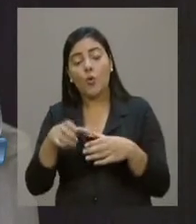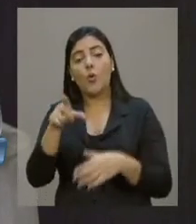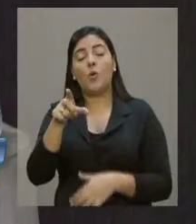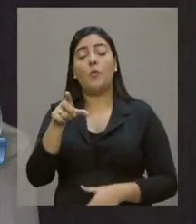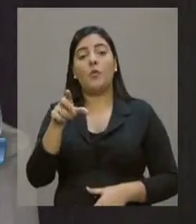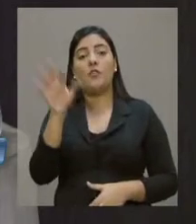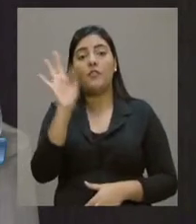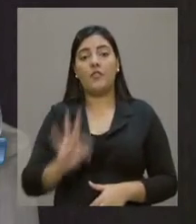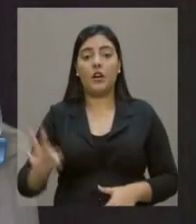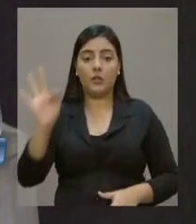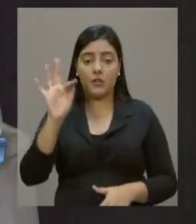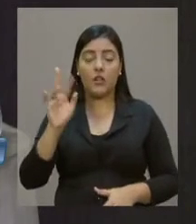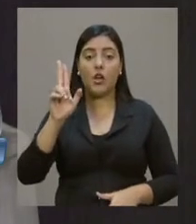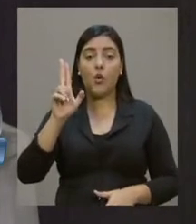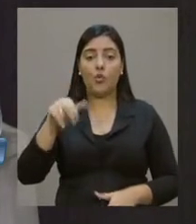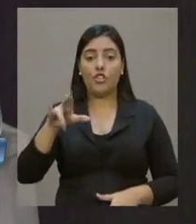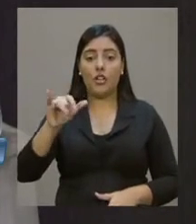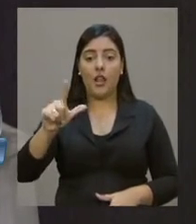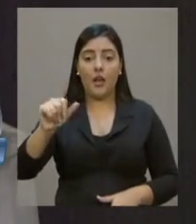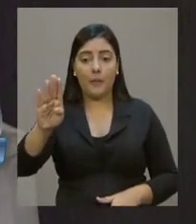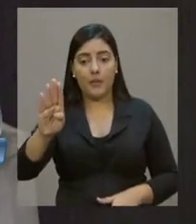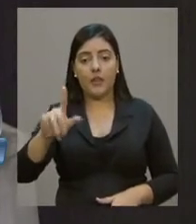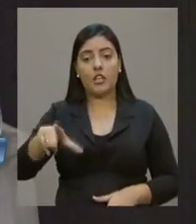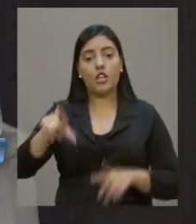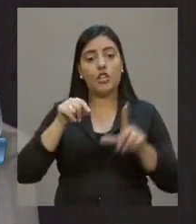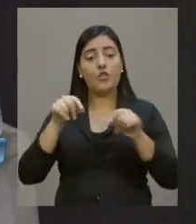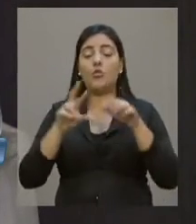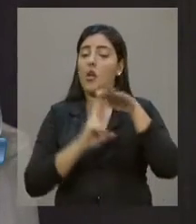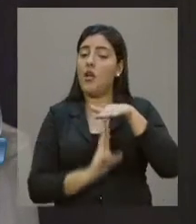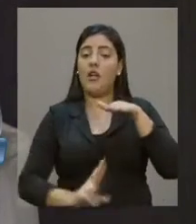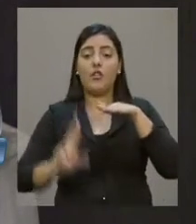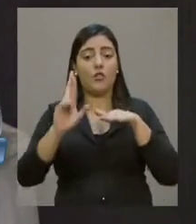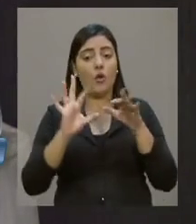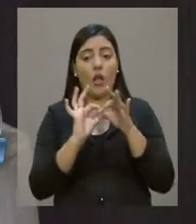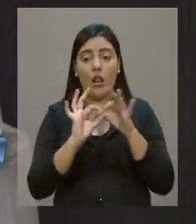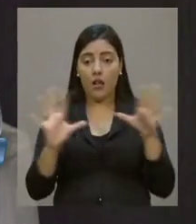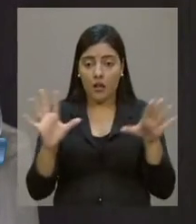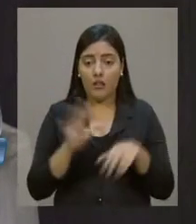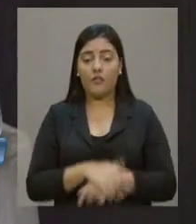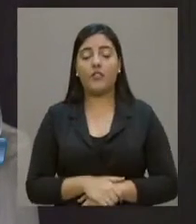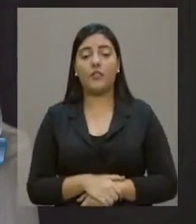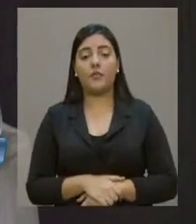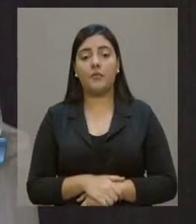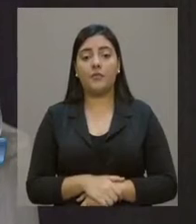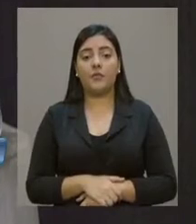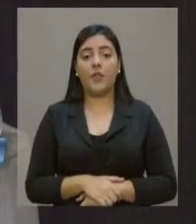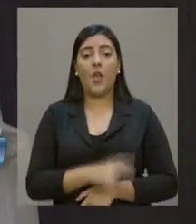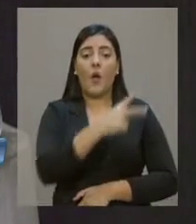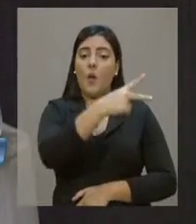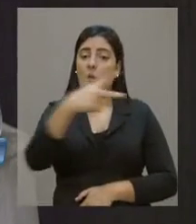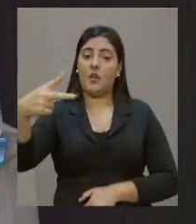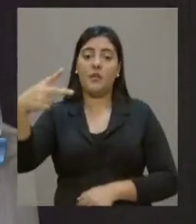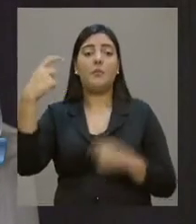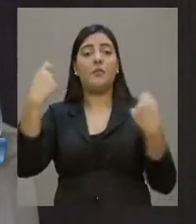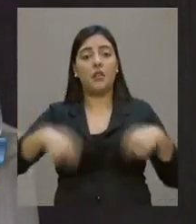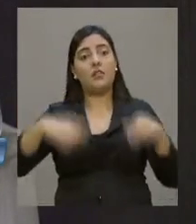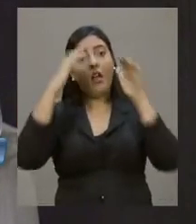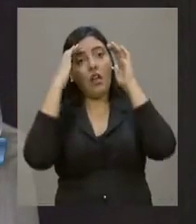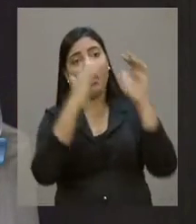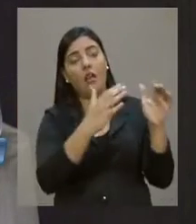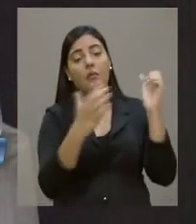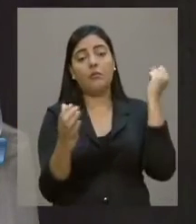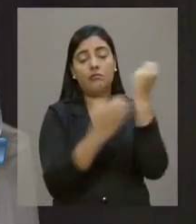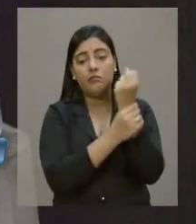ela, ao escolher os seus reitores, que o chefe de Estado do Brasil